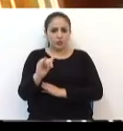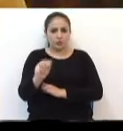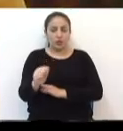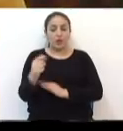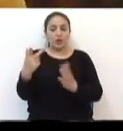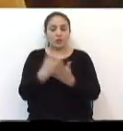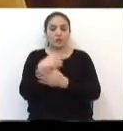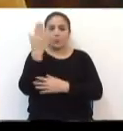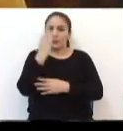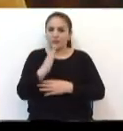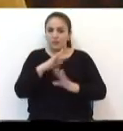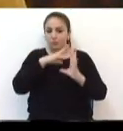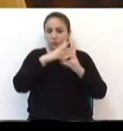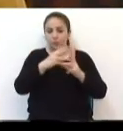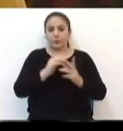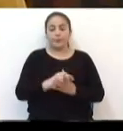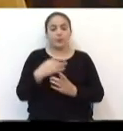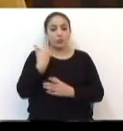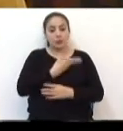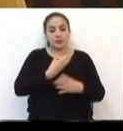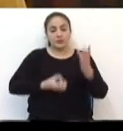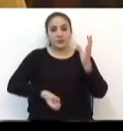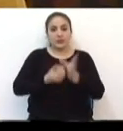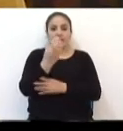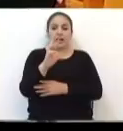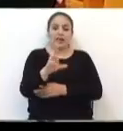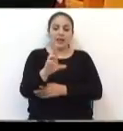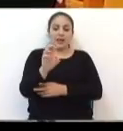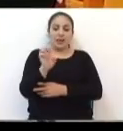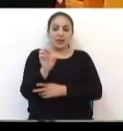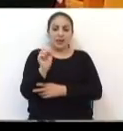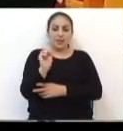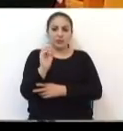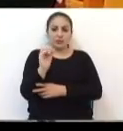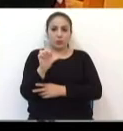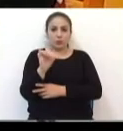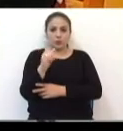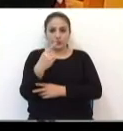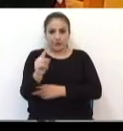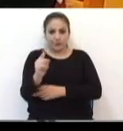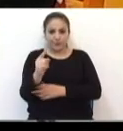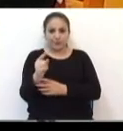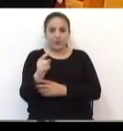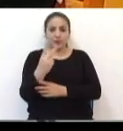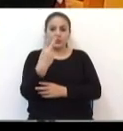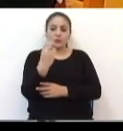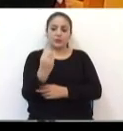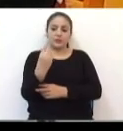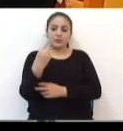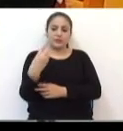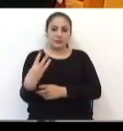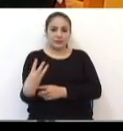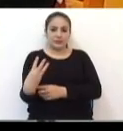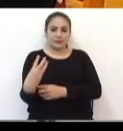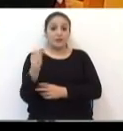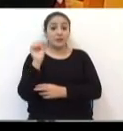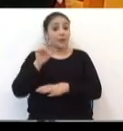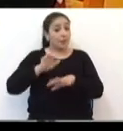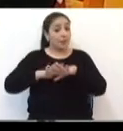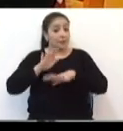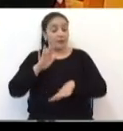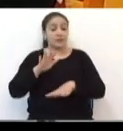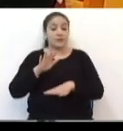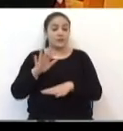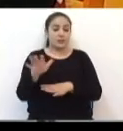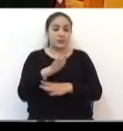no Brasil inteiro? Bom, nós vamos criar uma resolução, foi isso que o CNJ pensou, e a partir daí criou a Resolução 213, que nada mais,